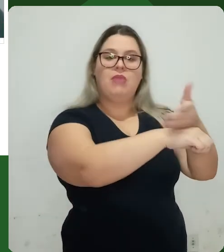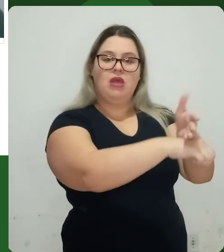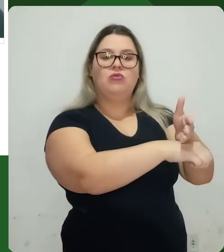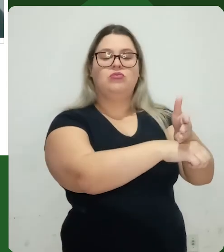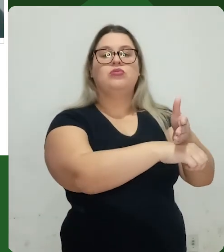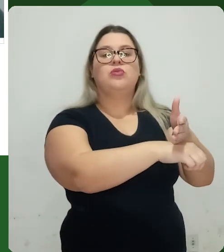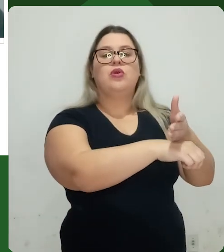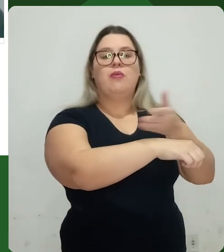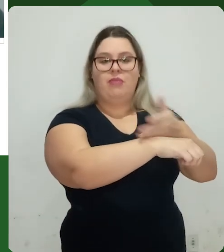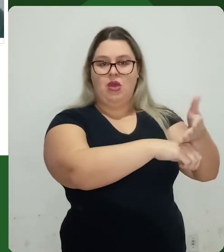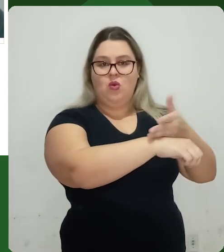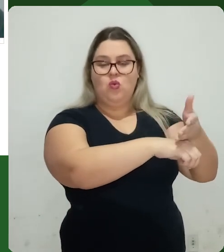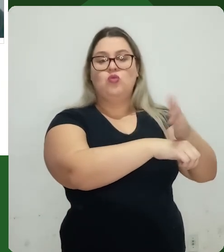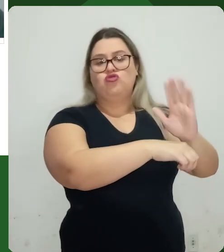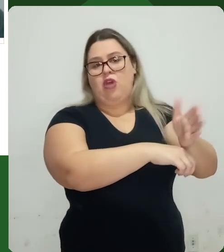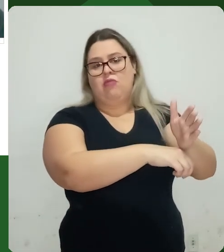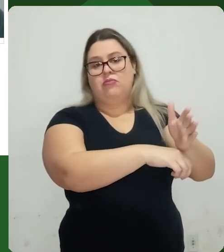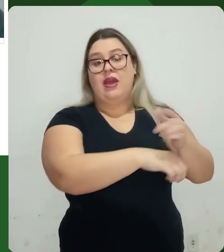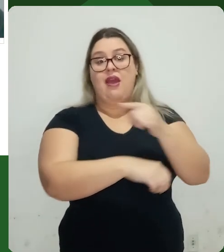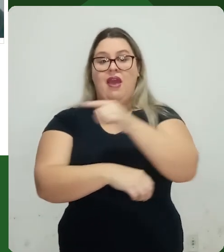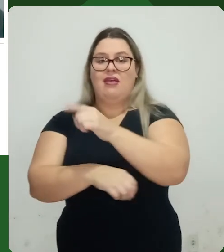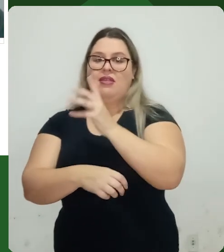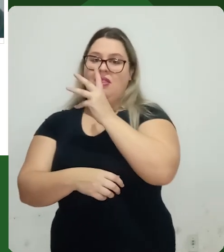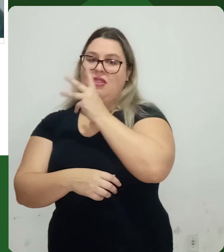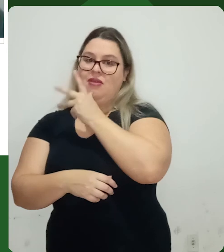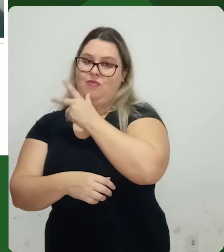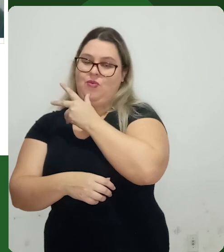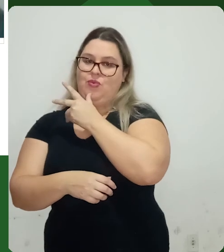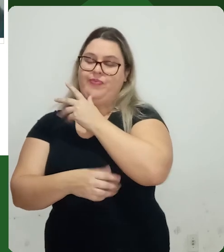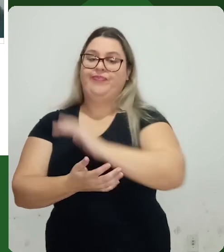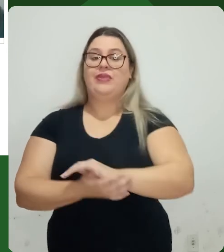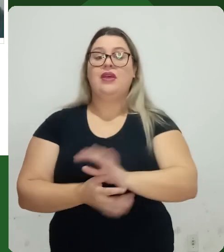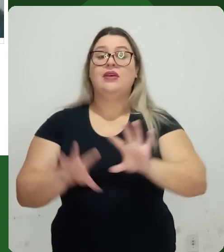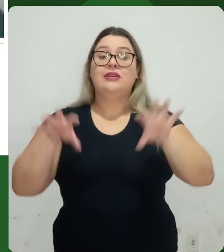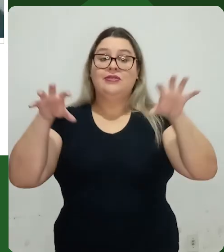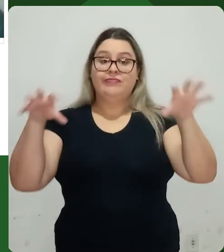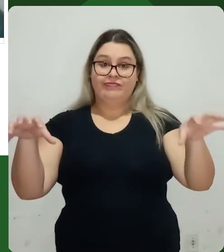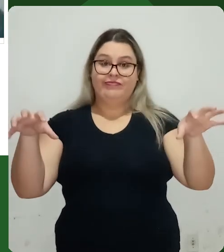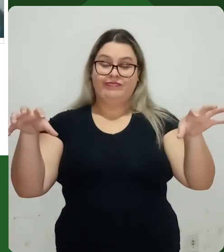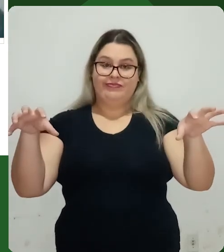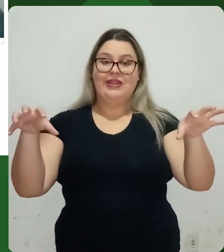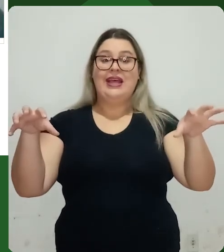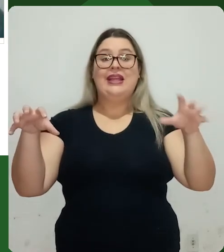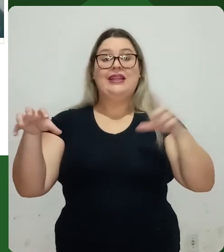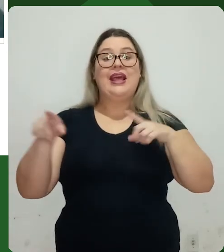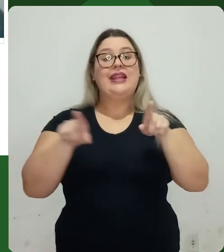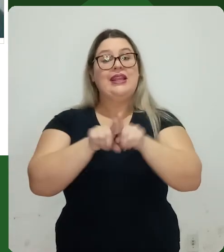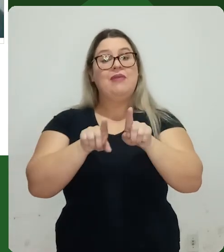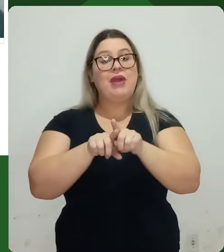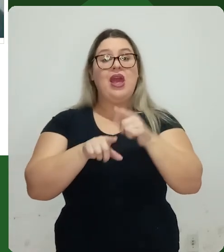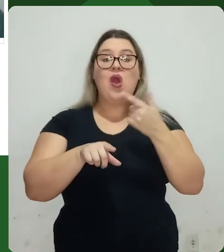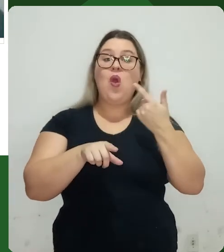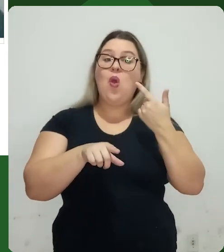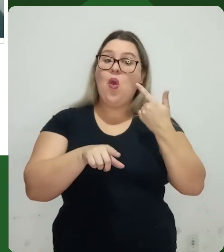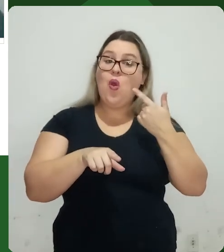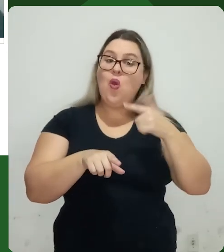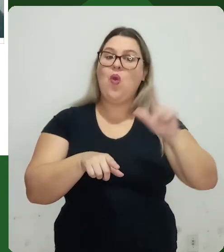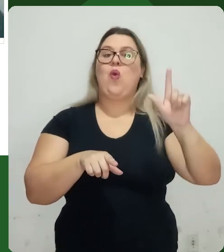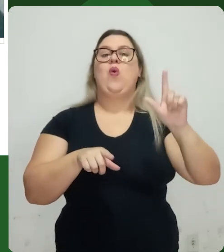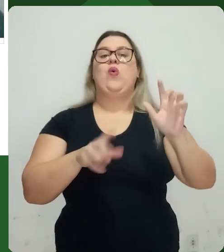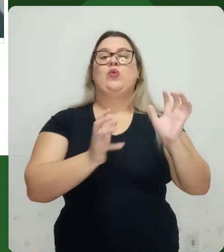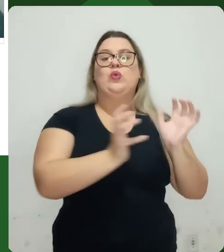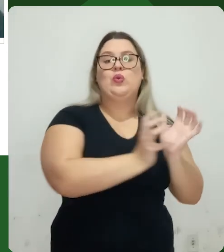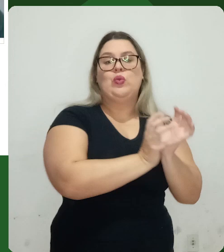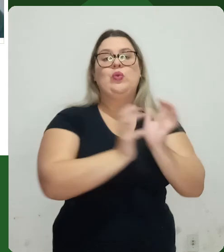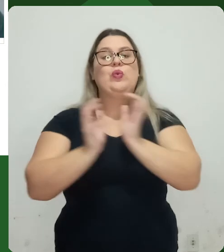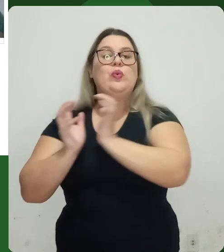Por quê? Porque estavam no litoral quando da chegada. Tá? Além desses 2 troncos linguísticos, há 2 que se destacam,